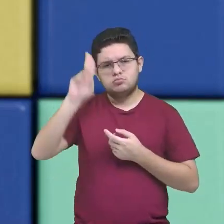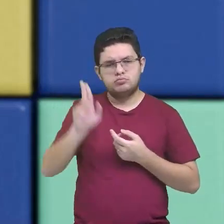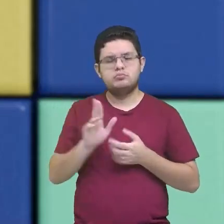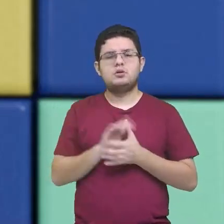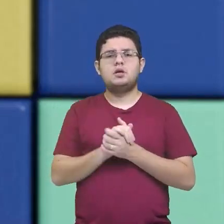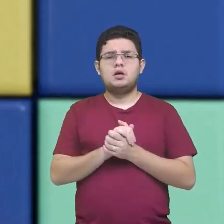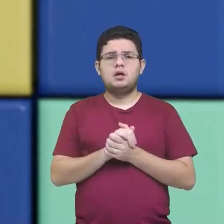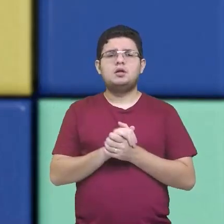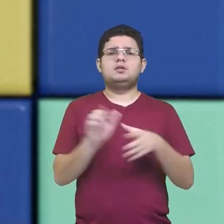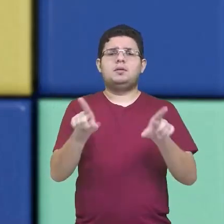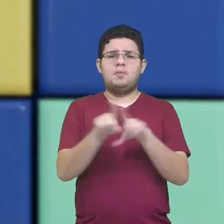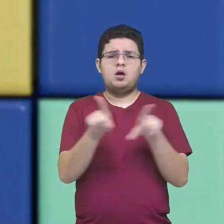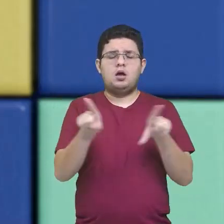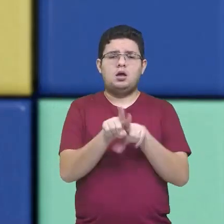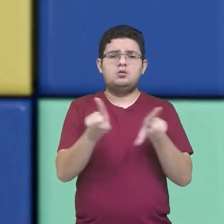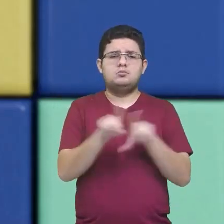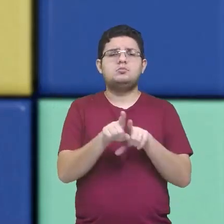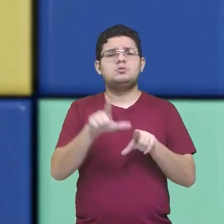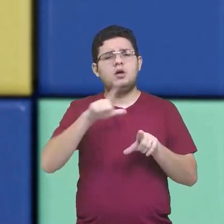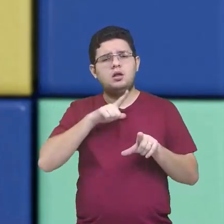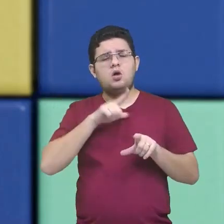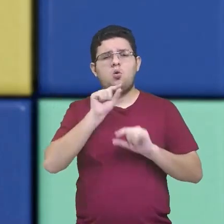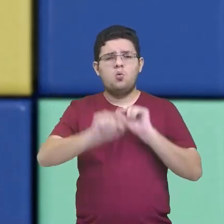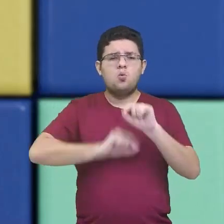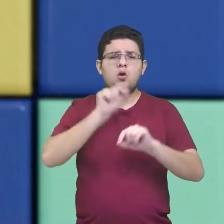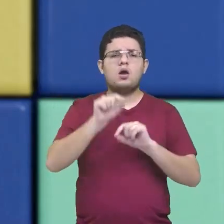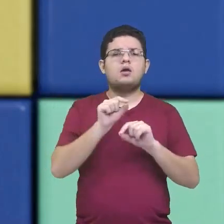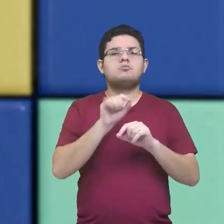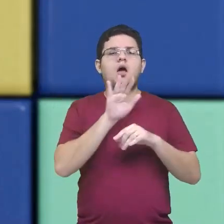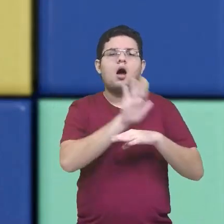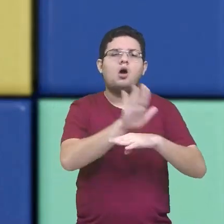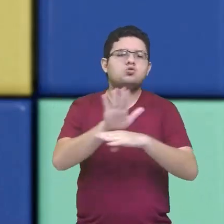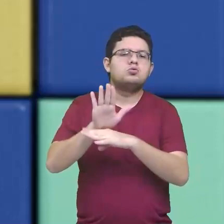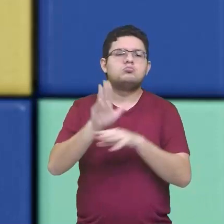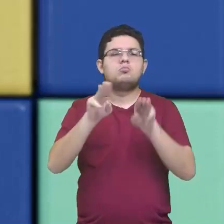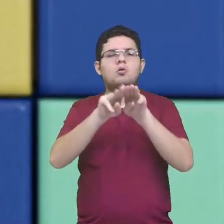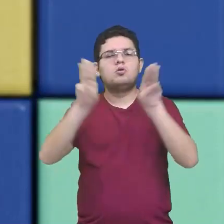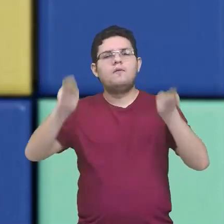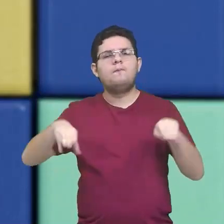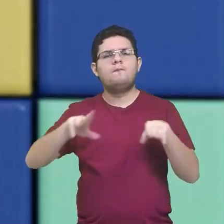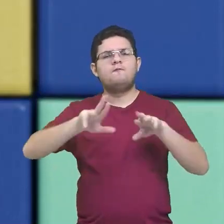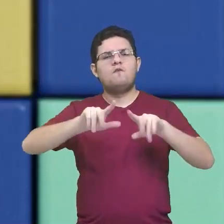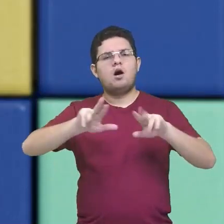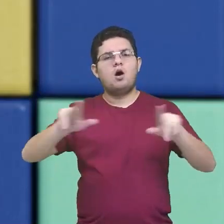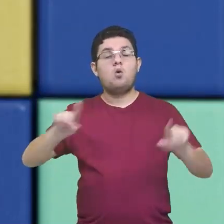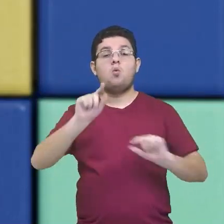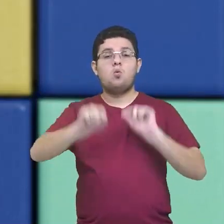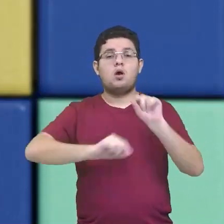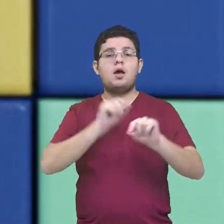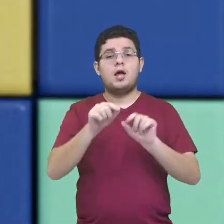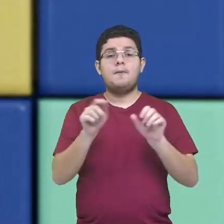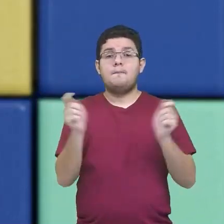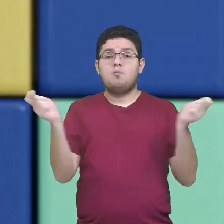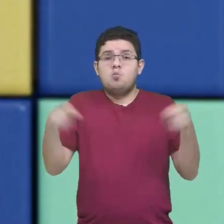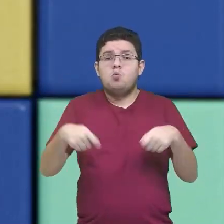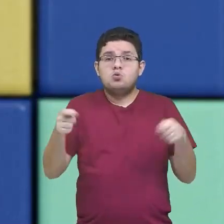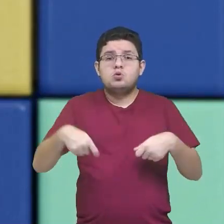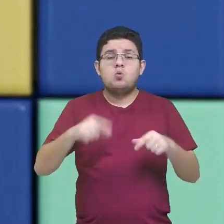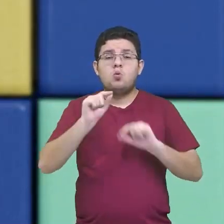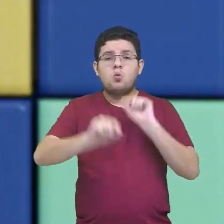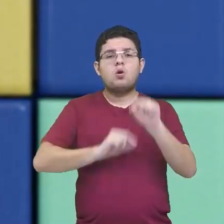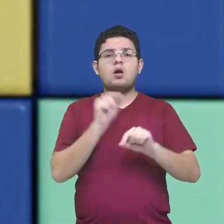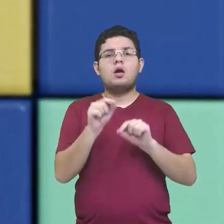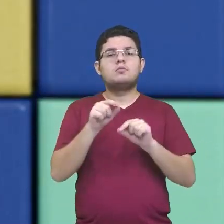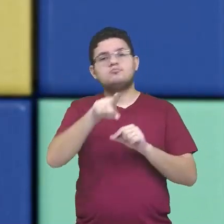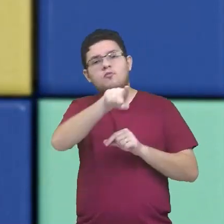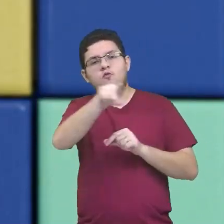e ela acaba de uma maneira colaborativa com esses museus, né, trazendo essa aproximação entre você, que